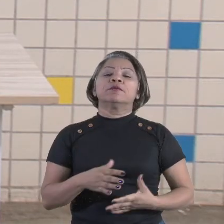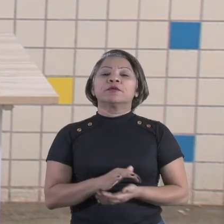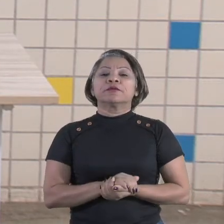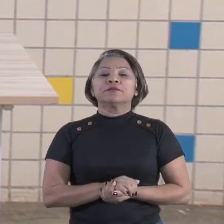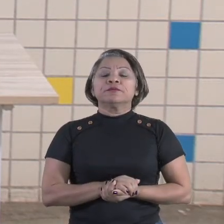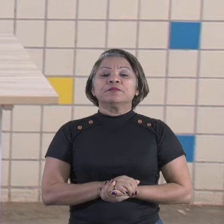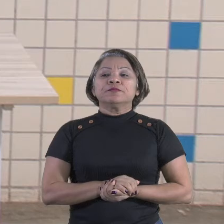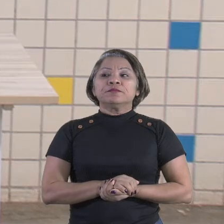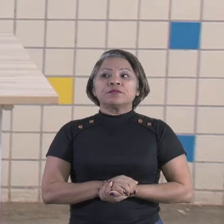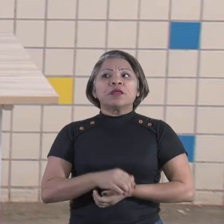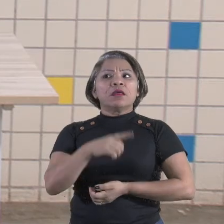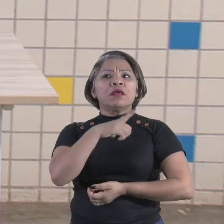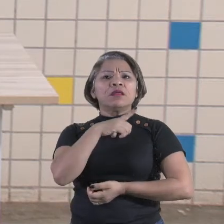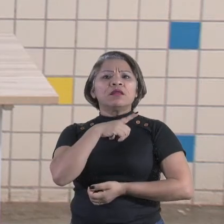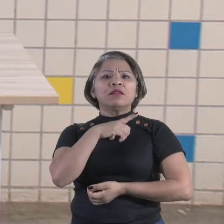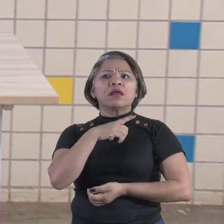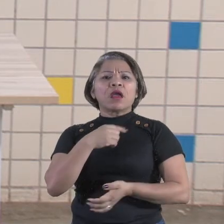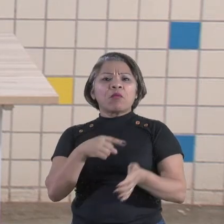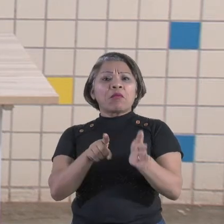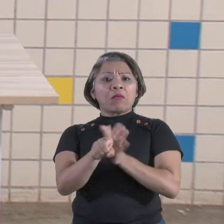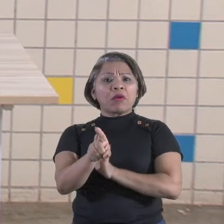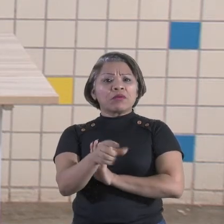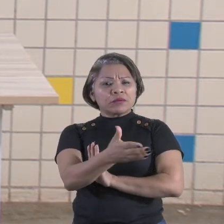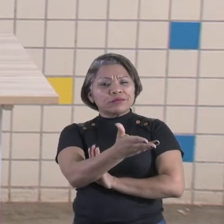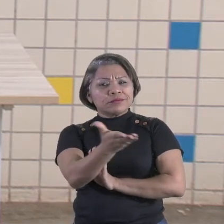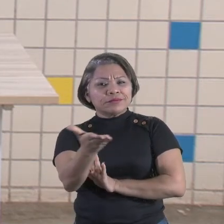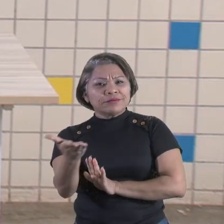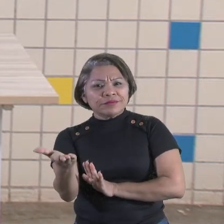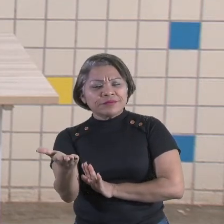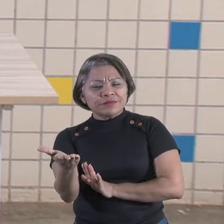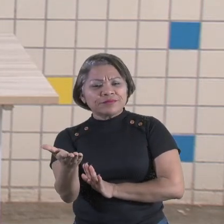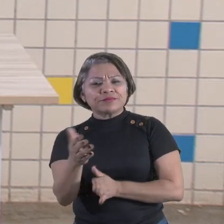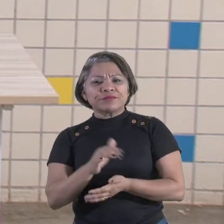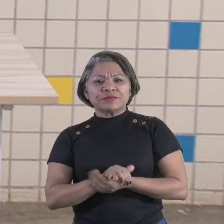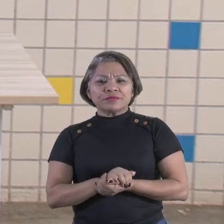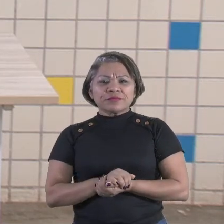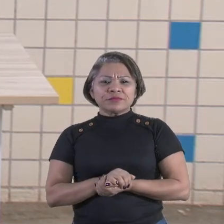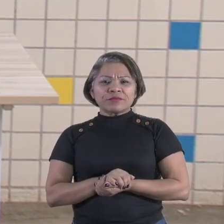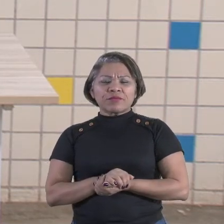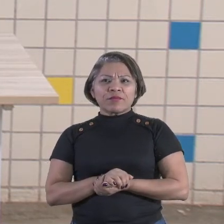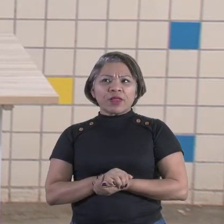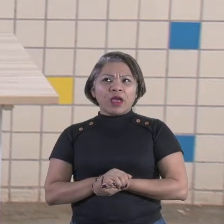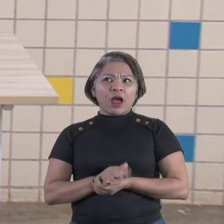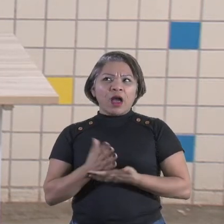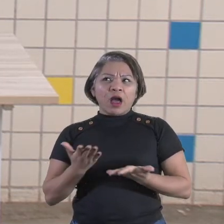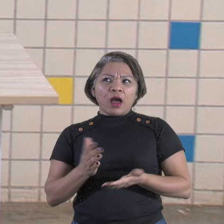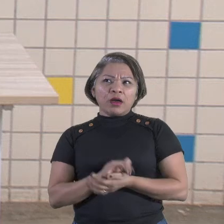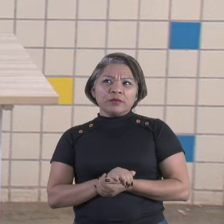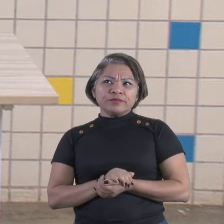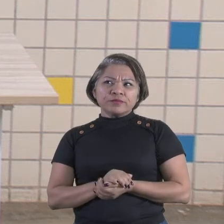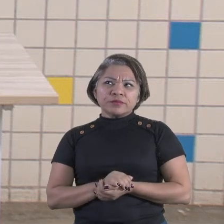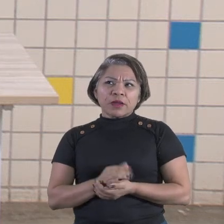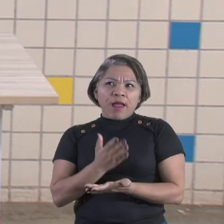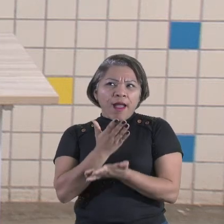a pergunta, e eu faço novamente para vocês, crianças, a pergunta: será que com o final da escravidão,